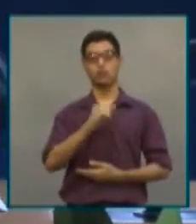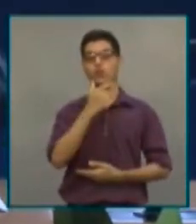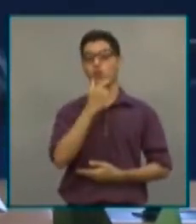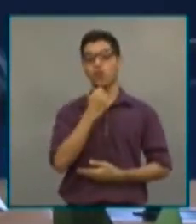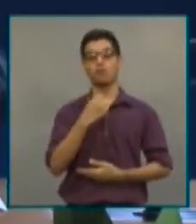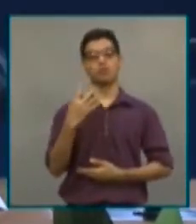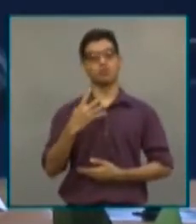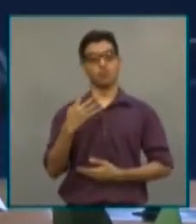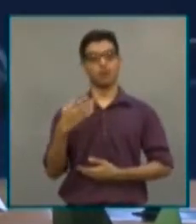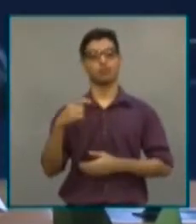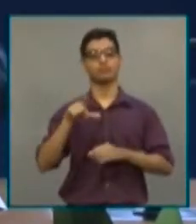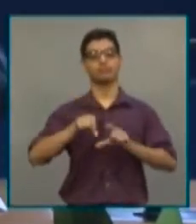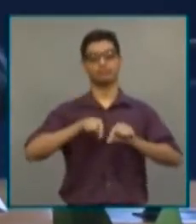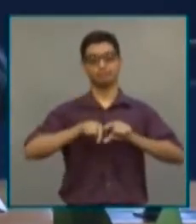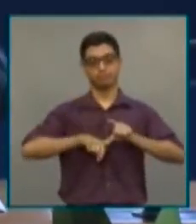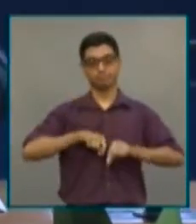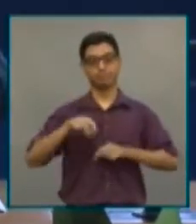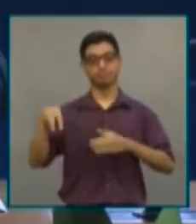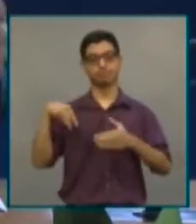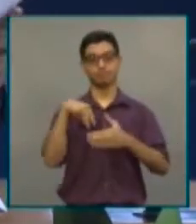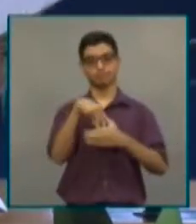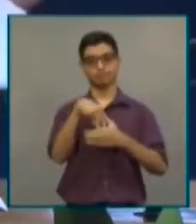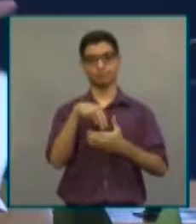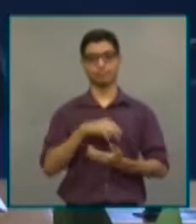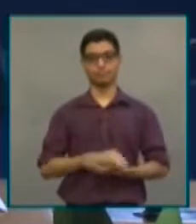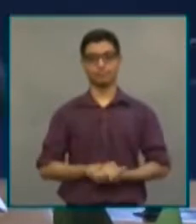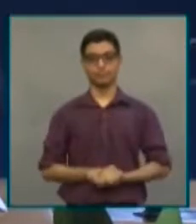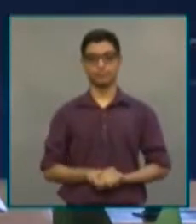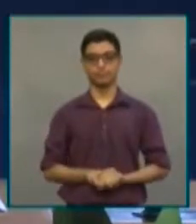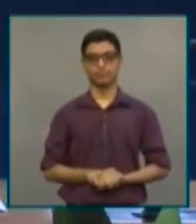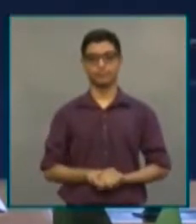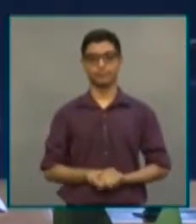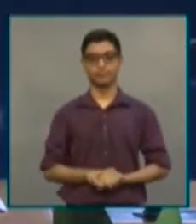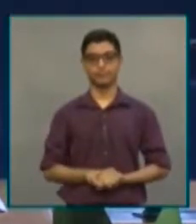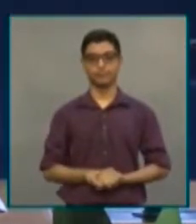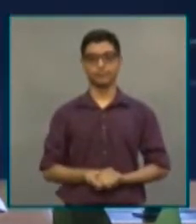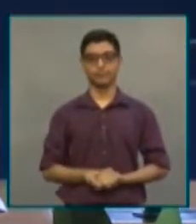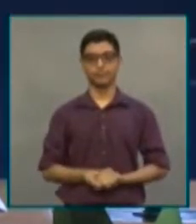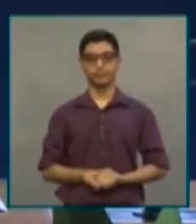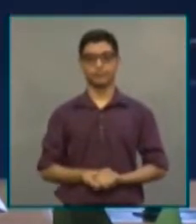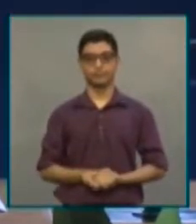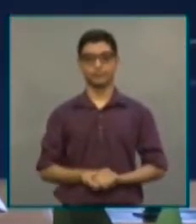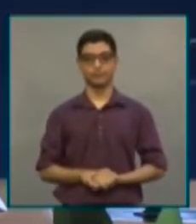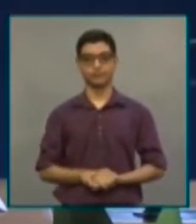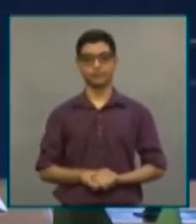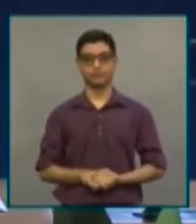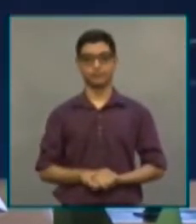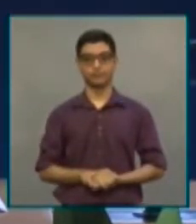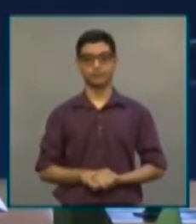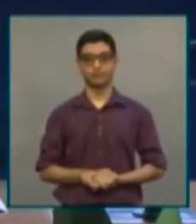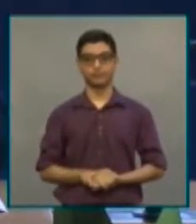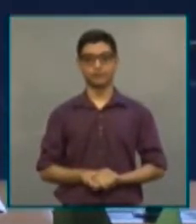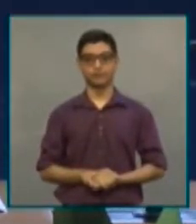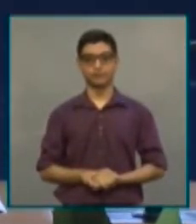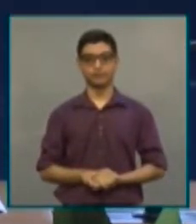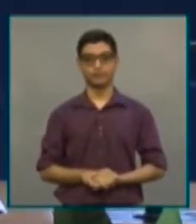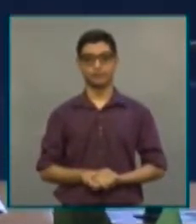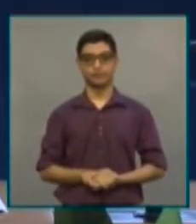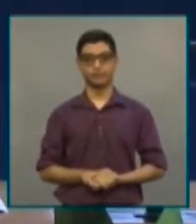seguida durante todo o debate. O candidato dispõe de 2 minutos.